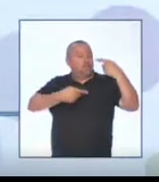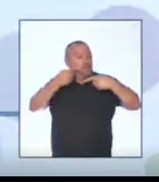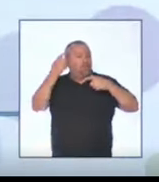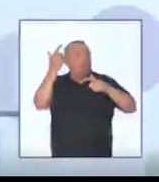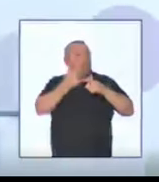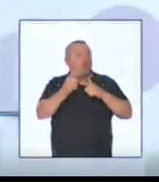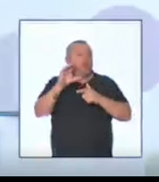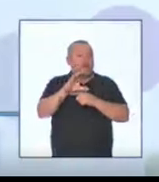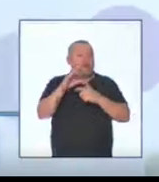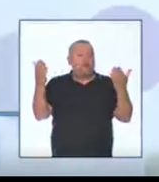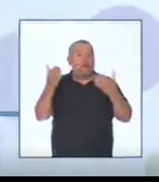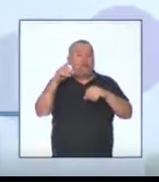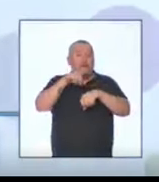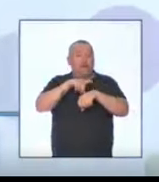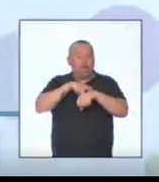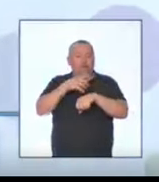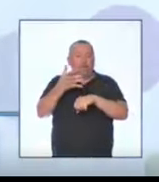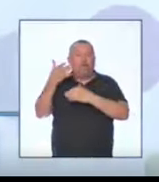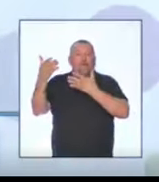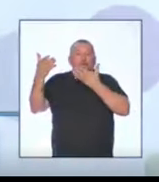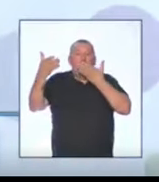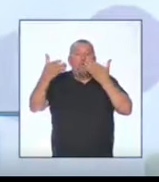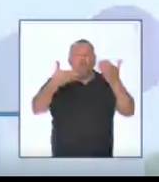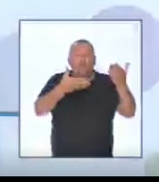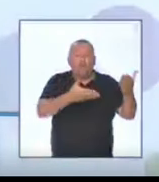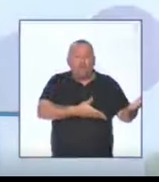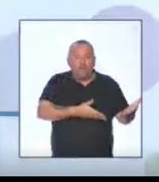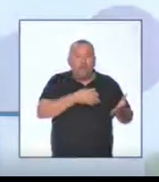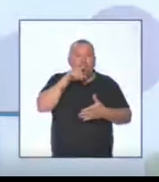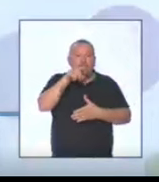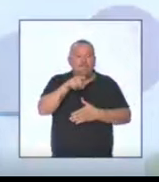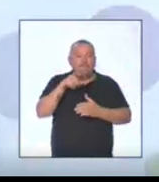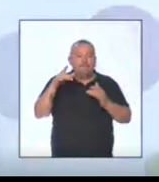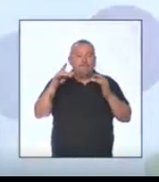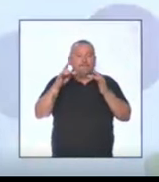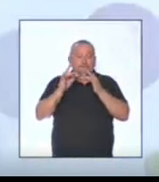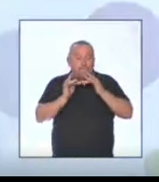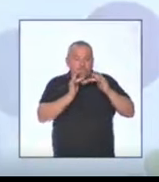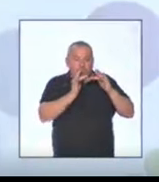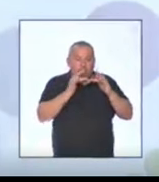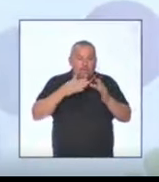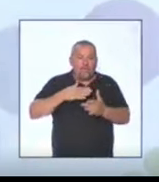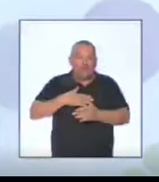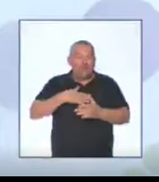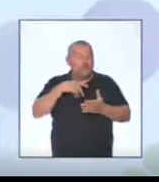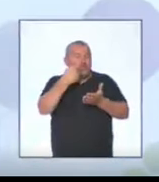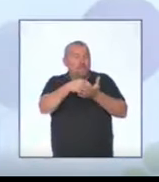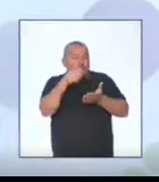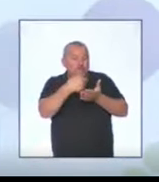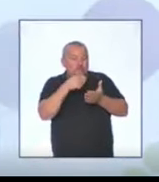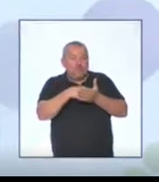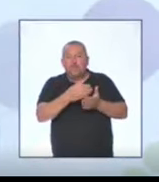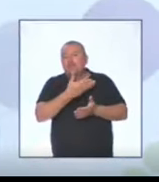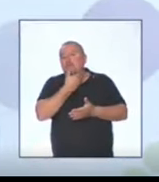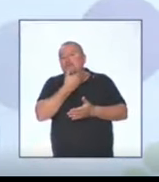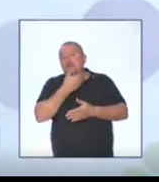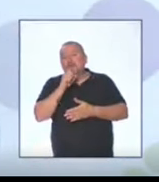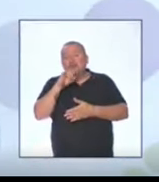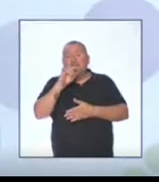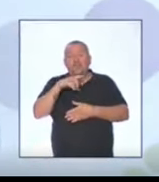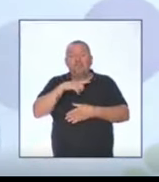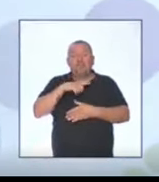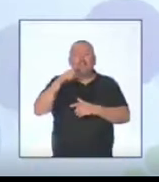E nesse momento, então, eu quero convidar vocês aí para interagir aqui comigo. Escreva no chat se você já